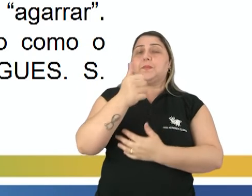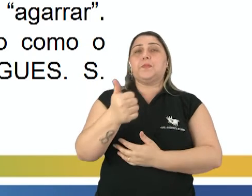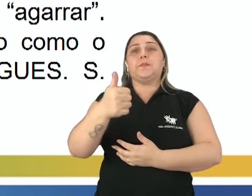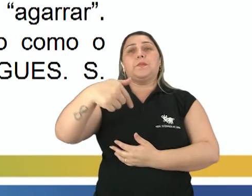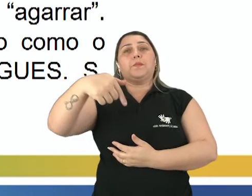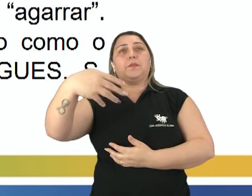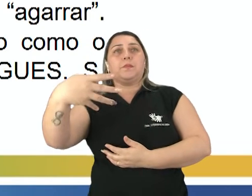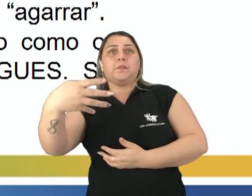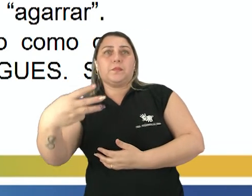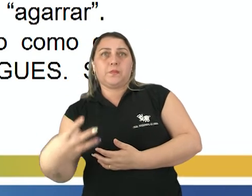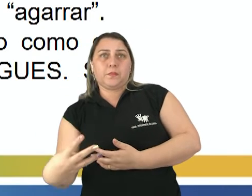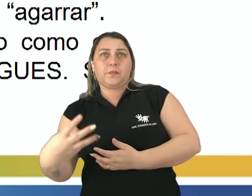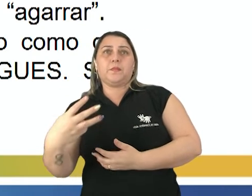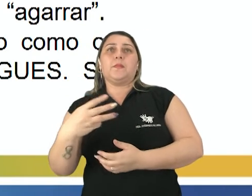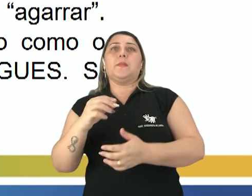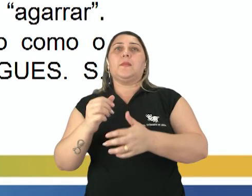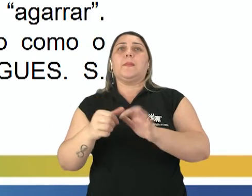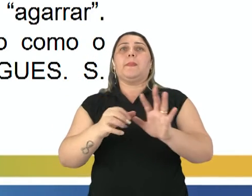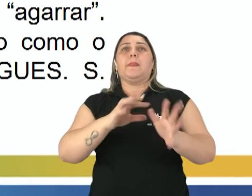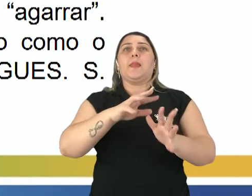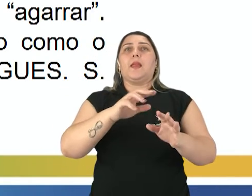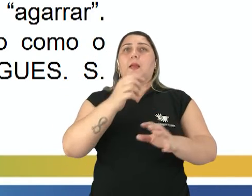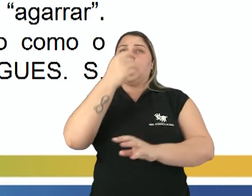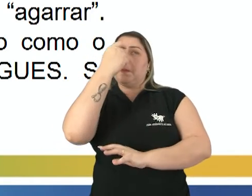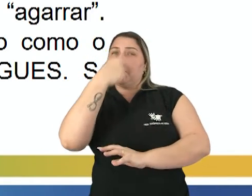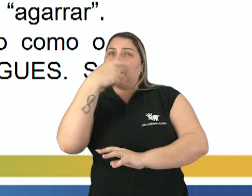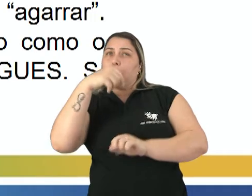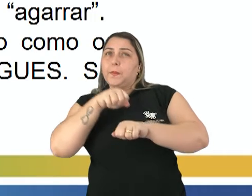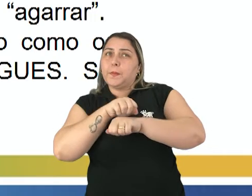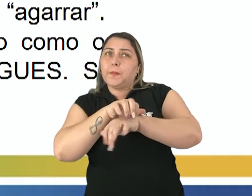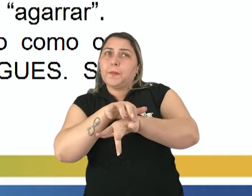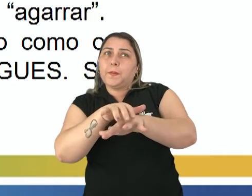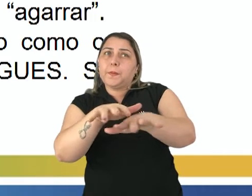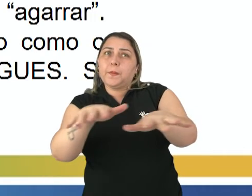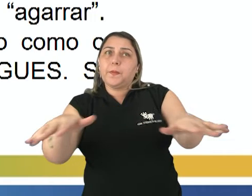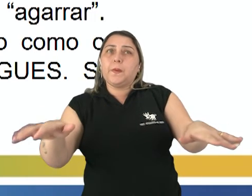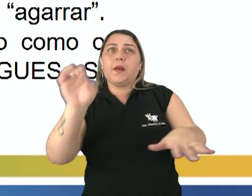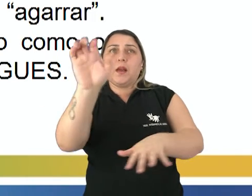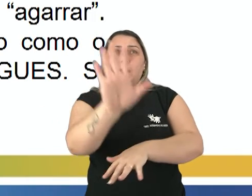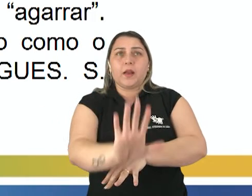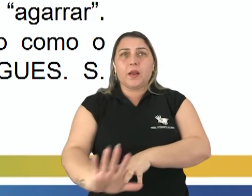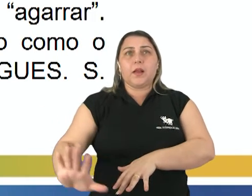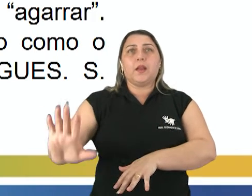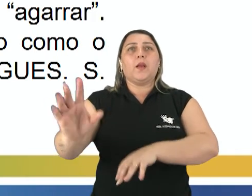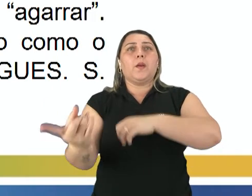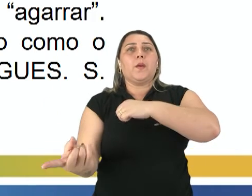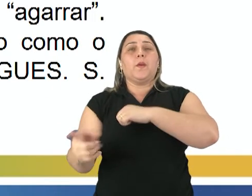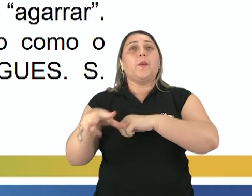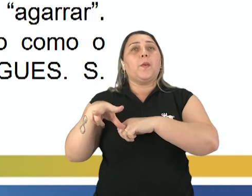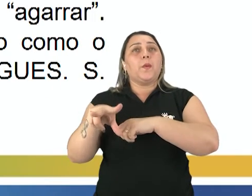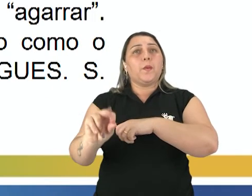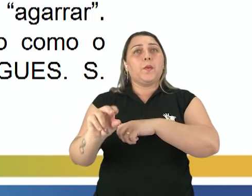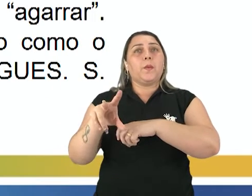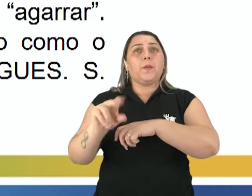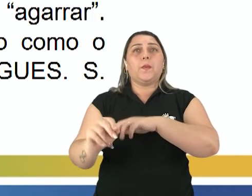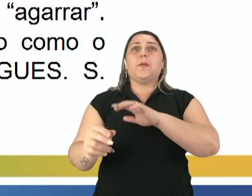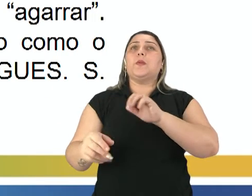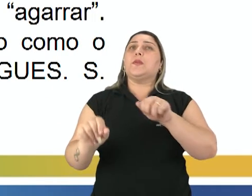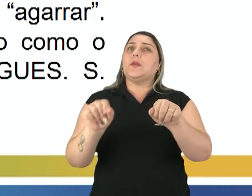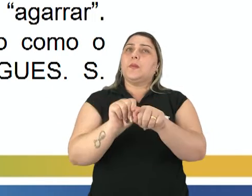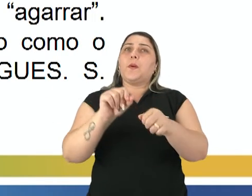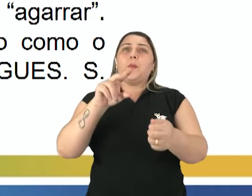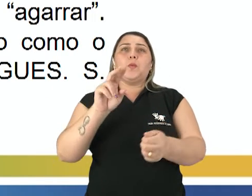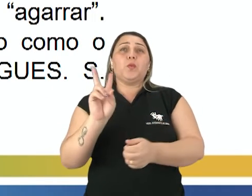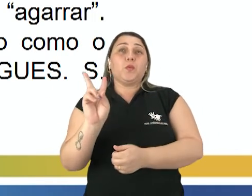em 1743 a epidemia de gripe que disseminou pela Europa, além do vírus propriamente dito,